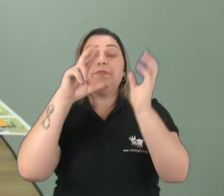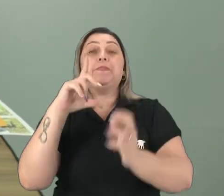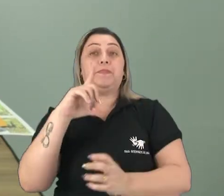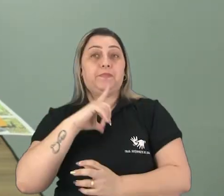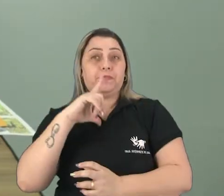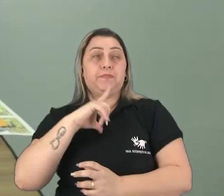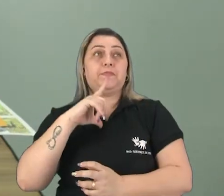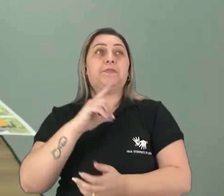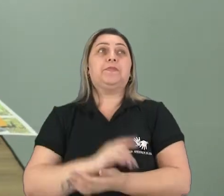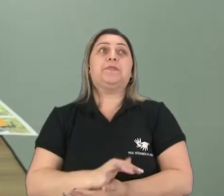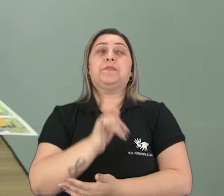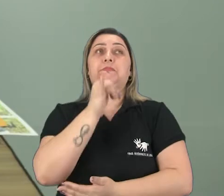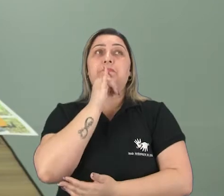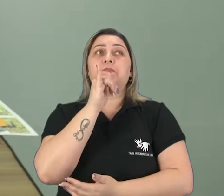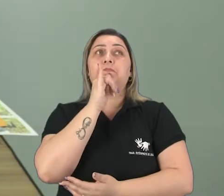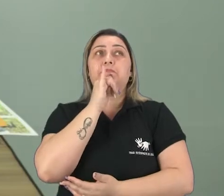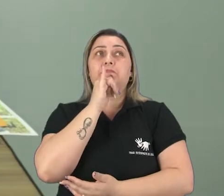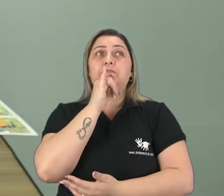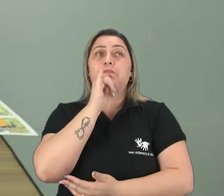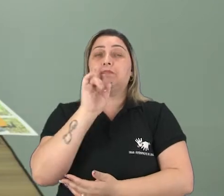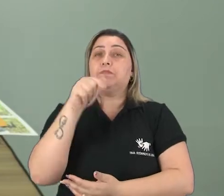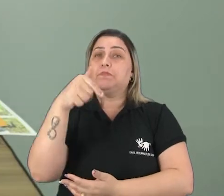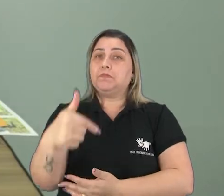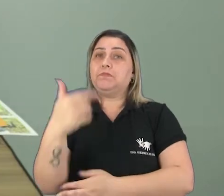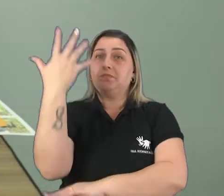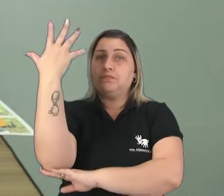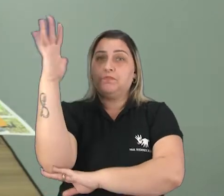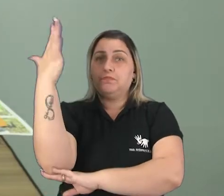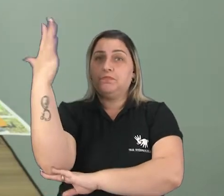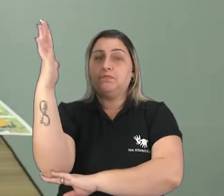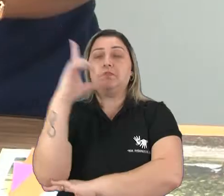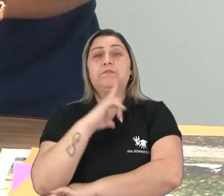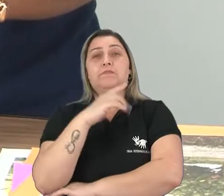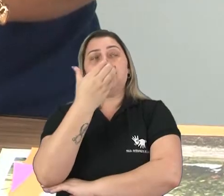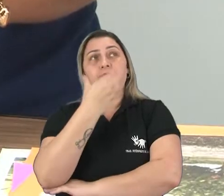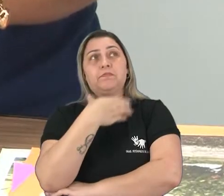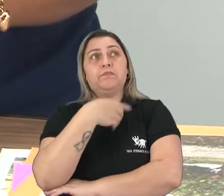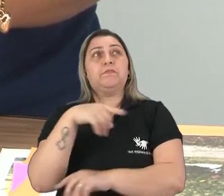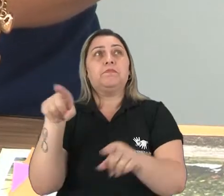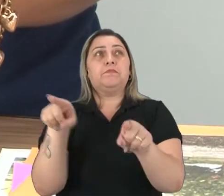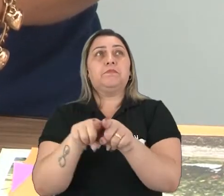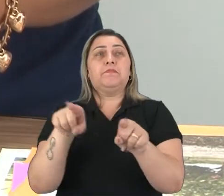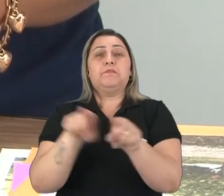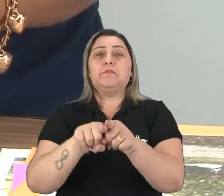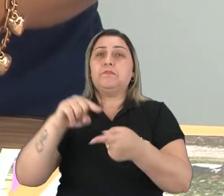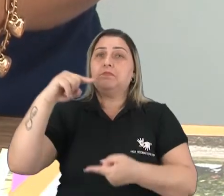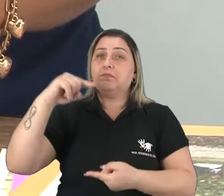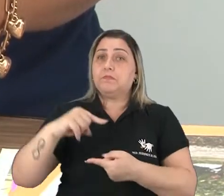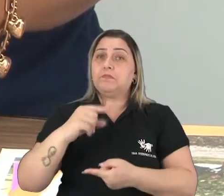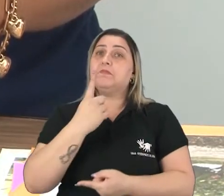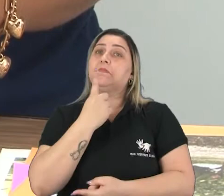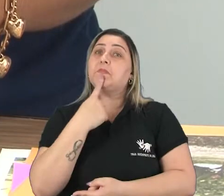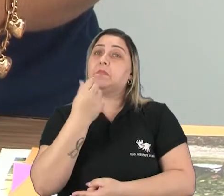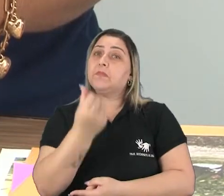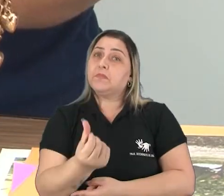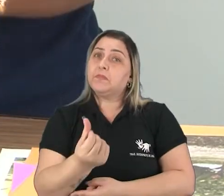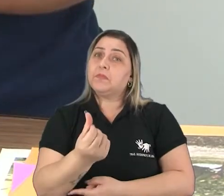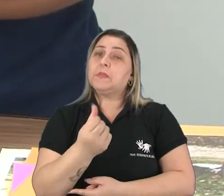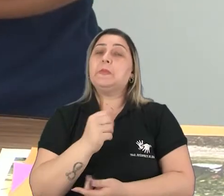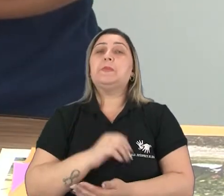Tenho aqui um exemplo de uma outra árvore frutífera. Também é uma muda, a